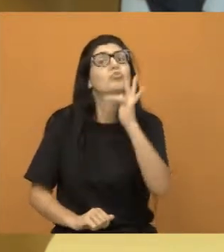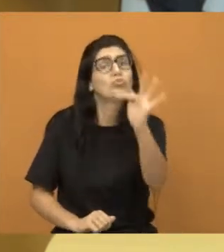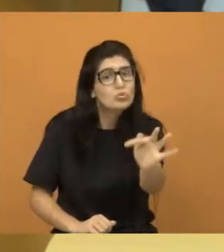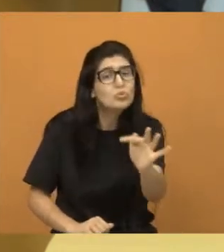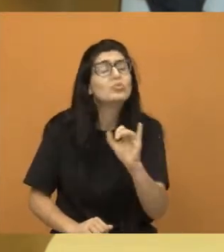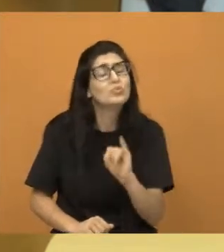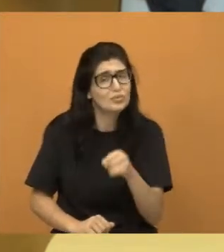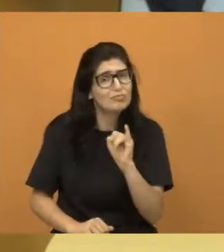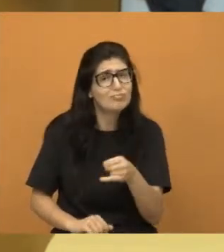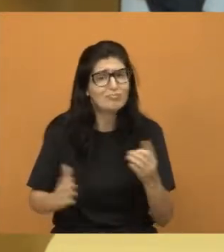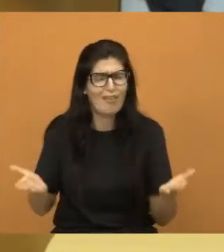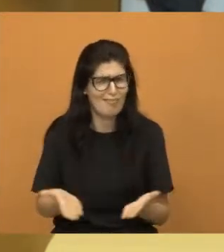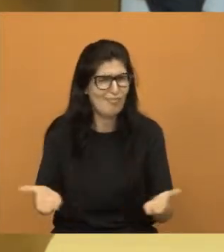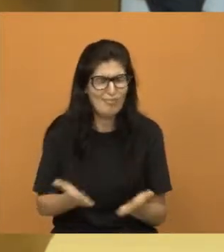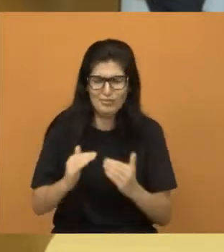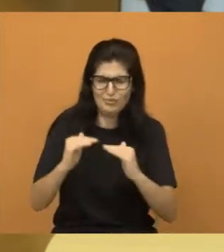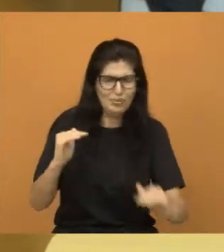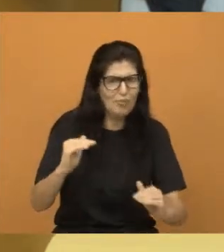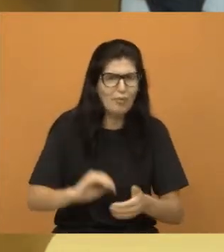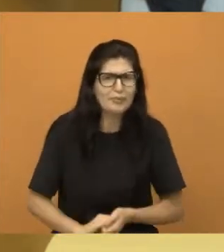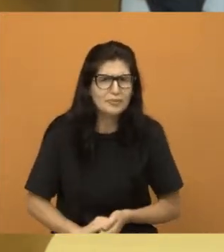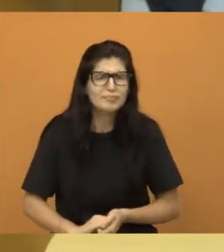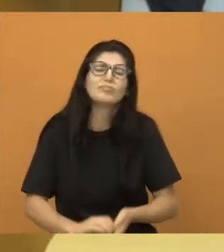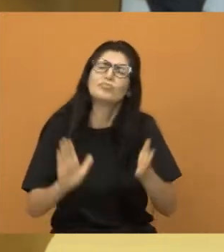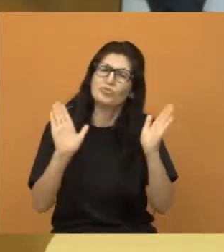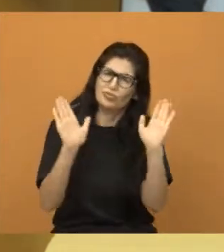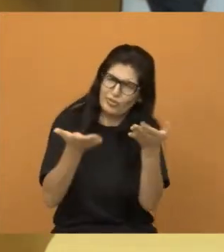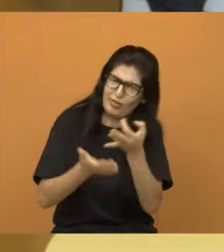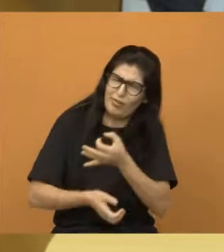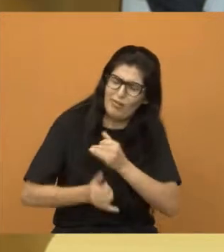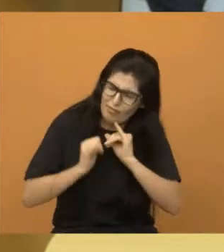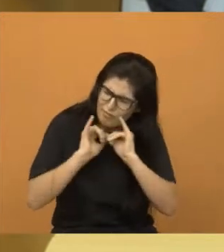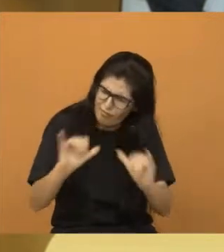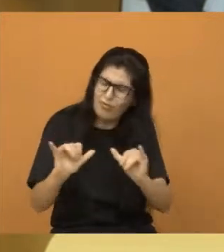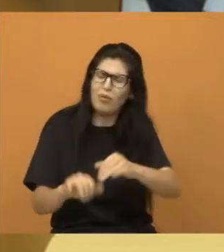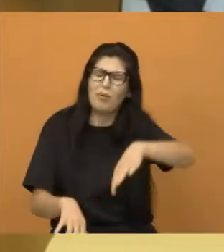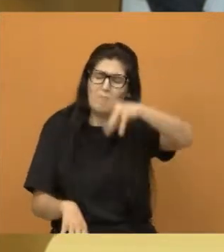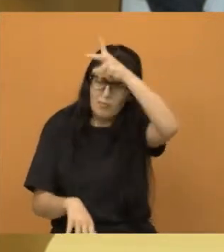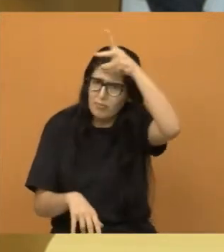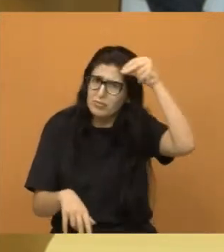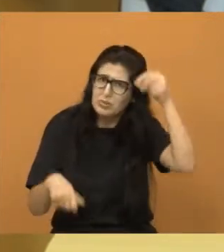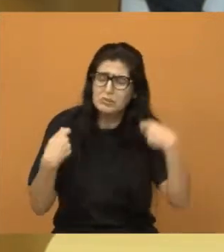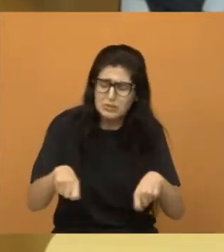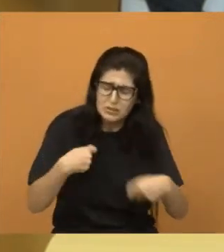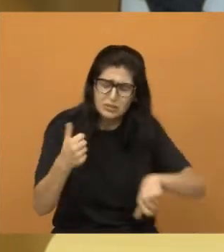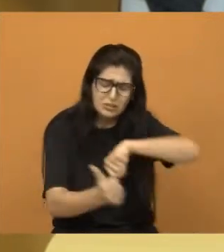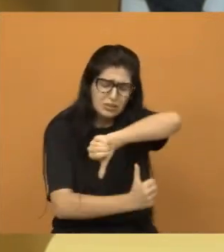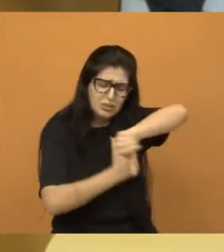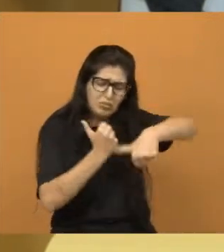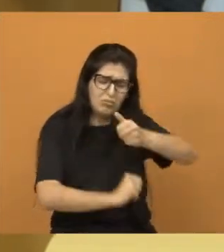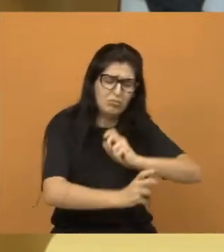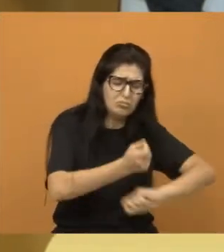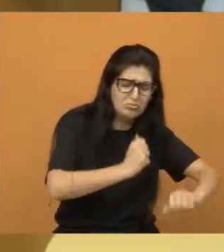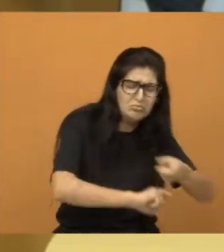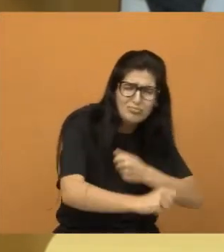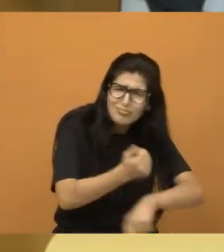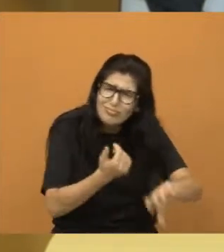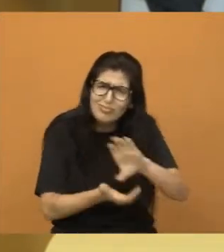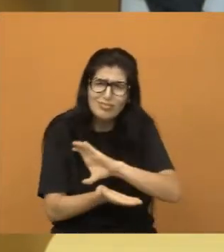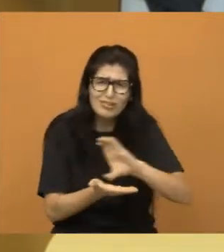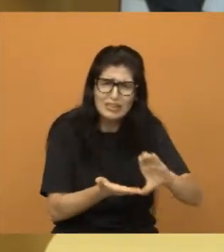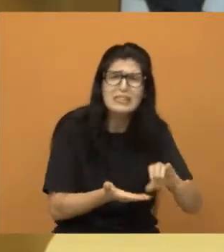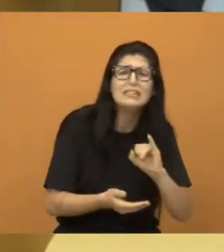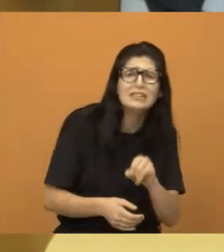reflexão madura. Eu já disse, a prefeitura tem que fazer uma reforma administrativa, é trabalhosa, eu sei que é, mas